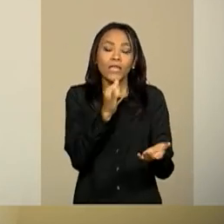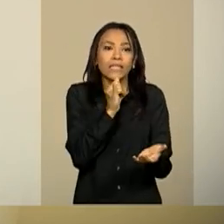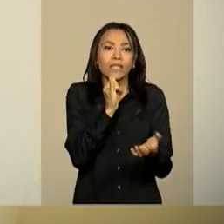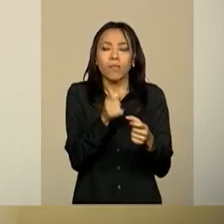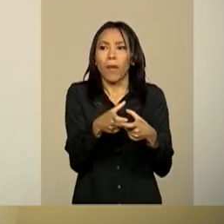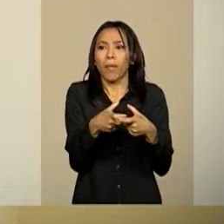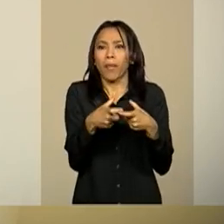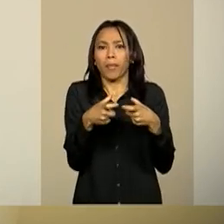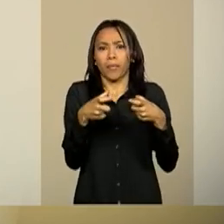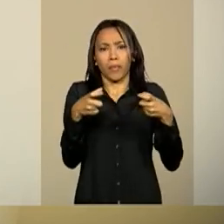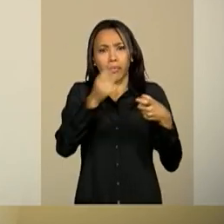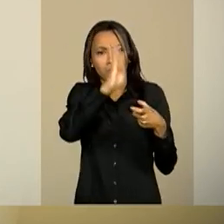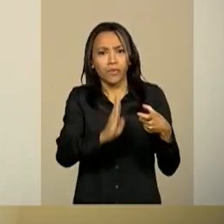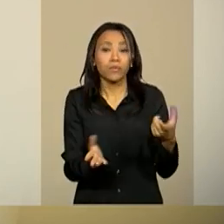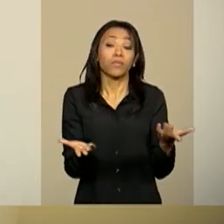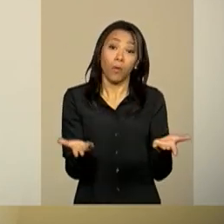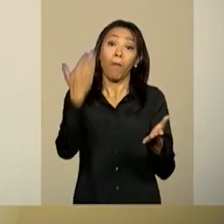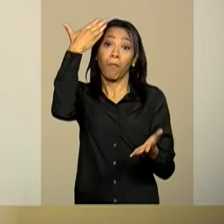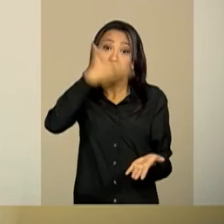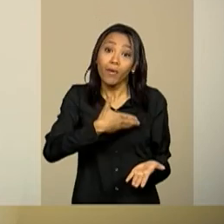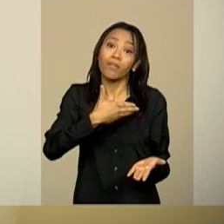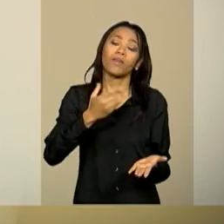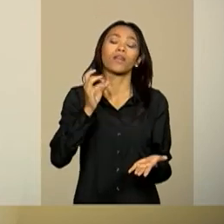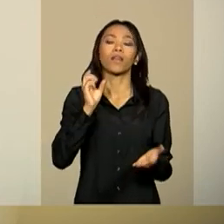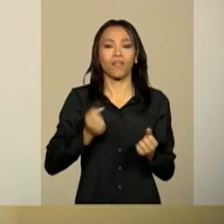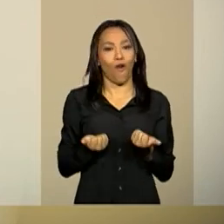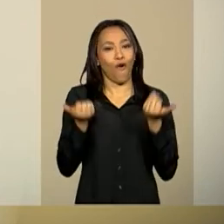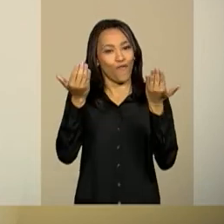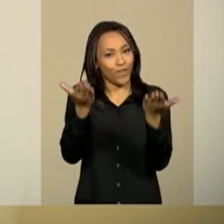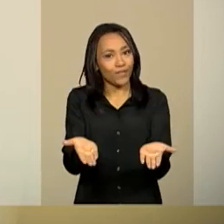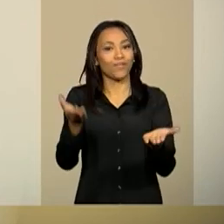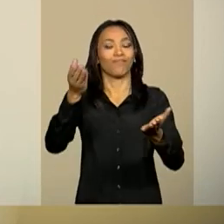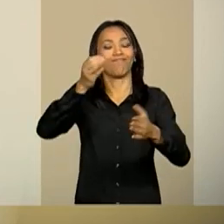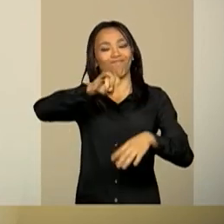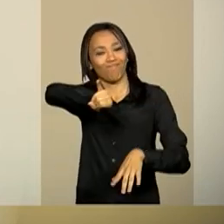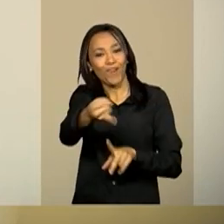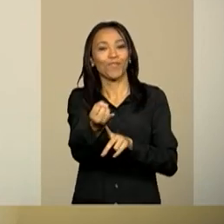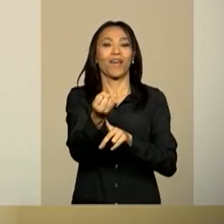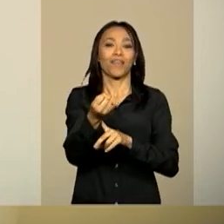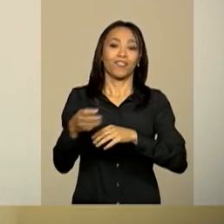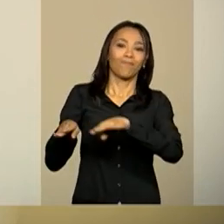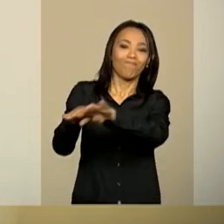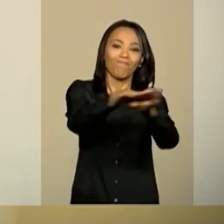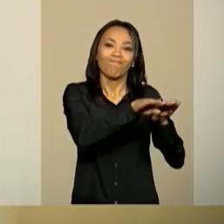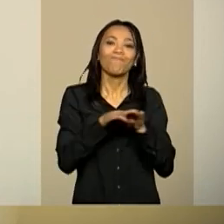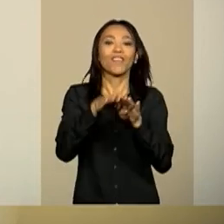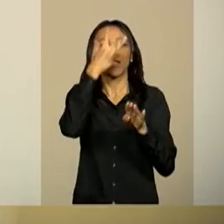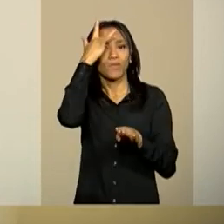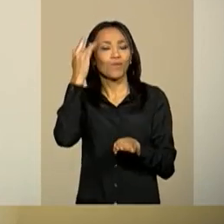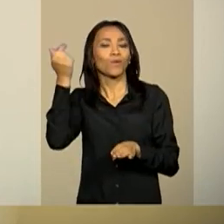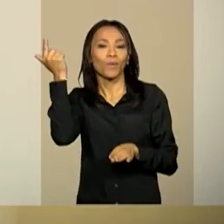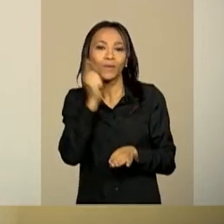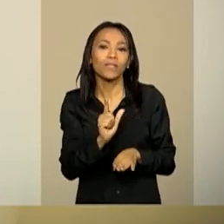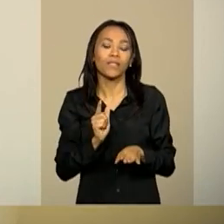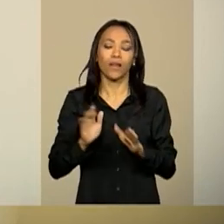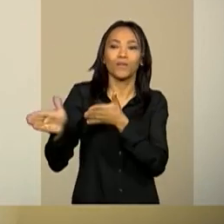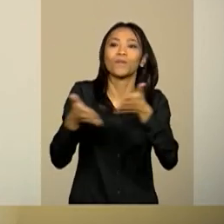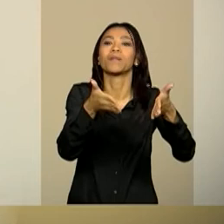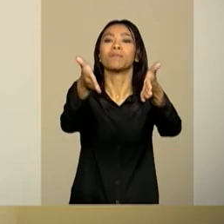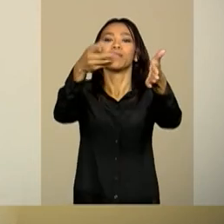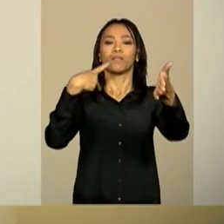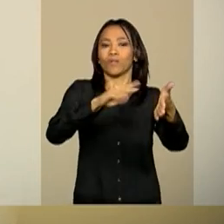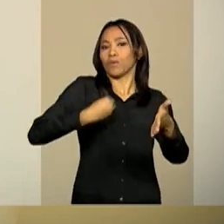em todo o país e mostram que basta oferecer as oportunidades para que as pessoas construam seu